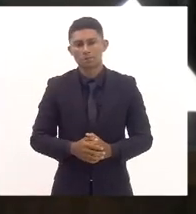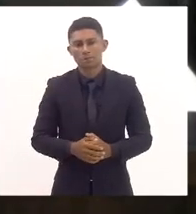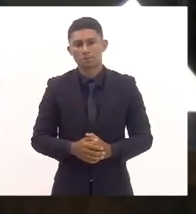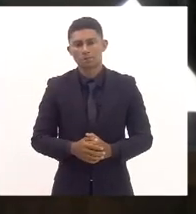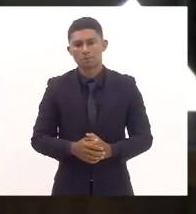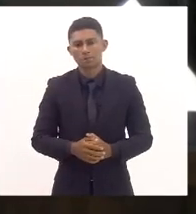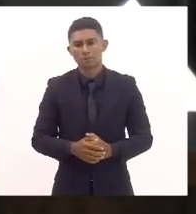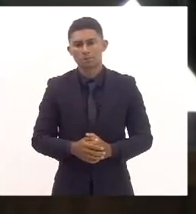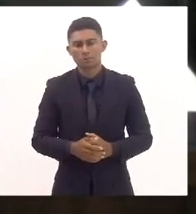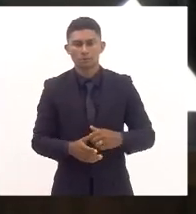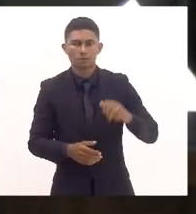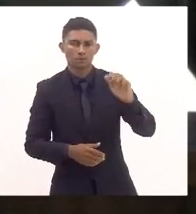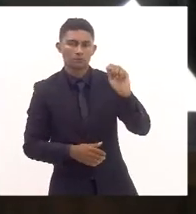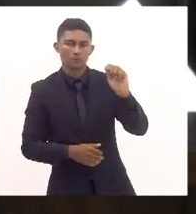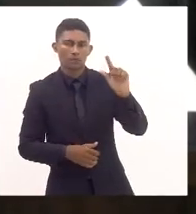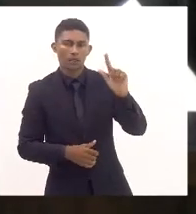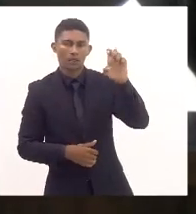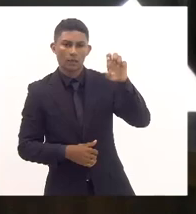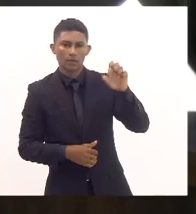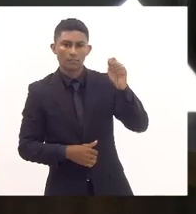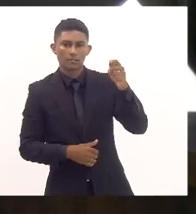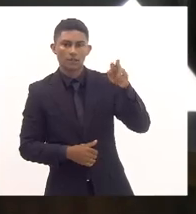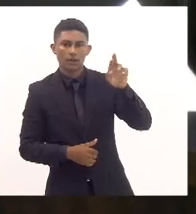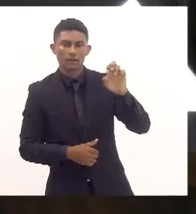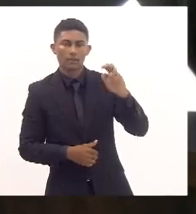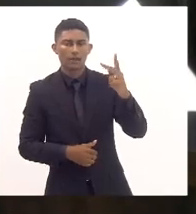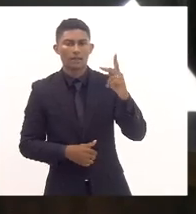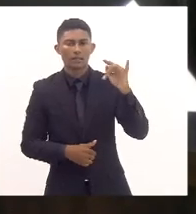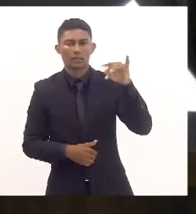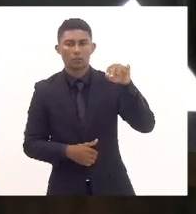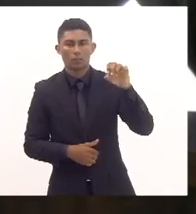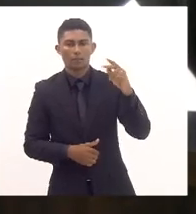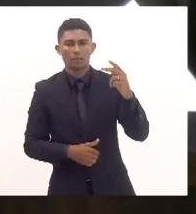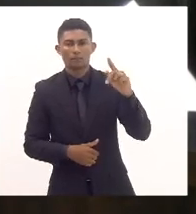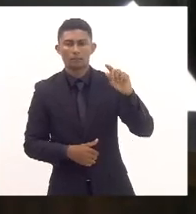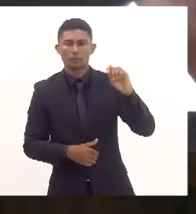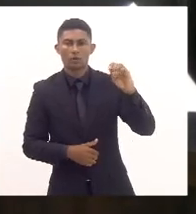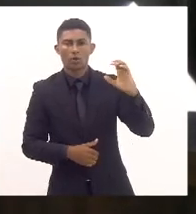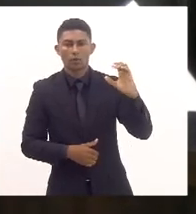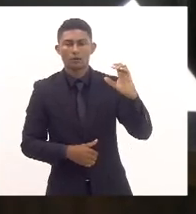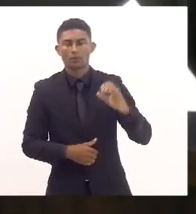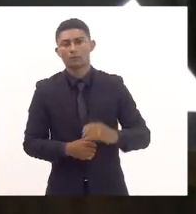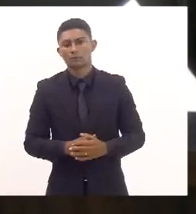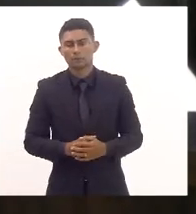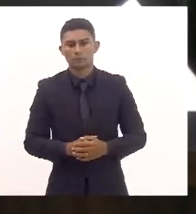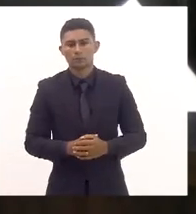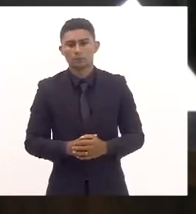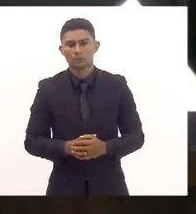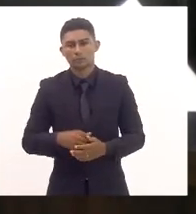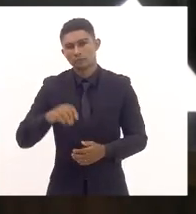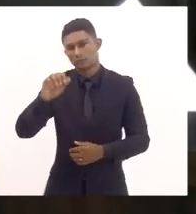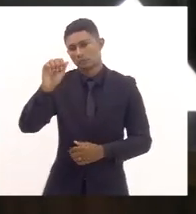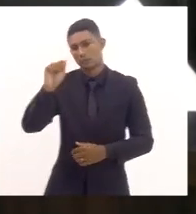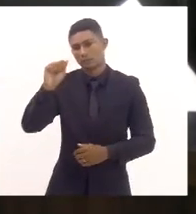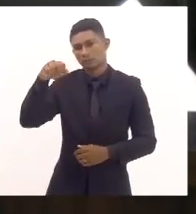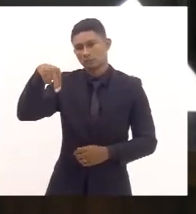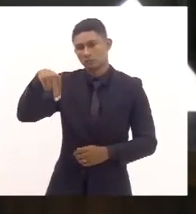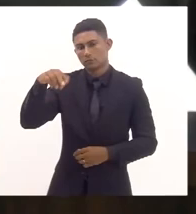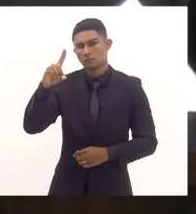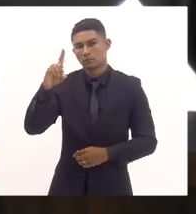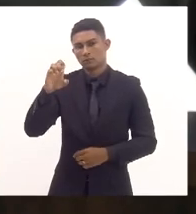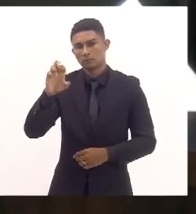Deputado Alexandre kinock Deputado Alexandre kinock Deputado Anderson